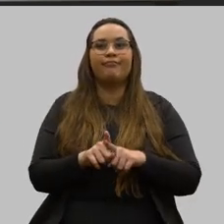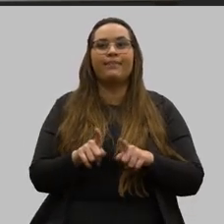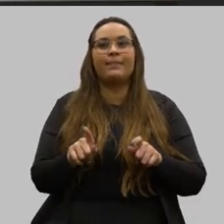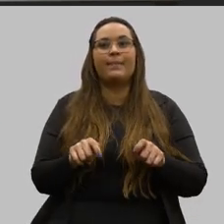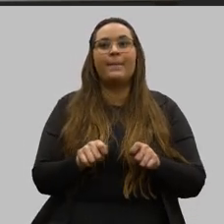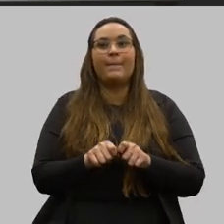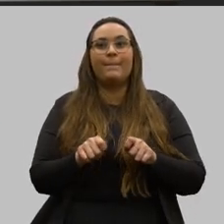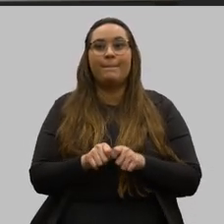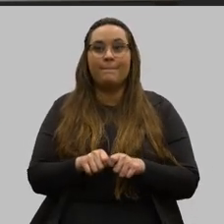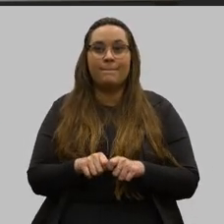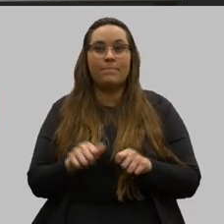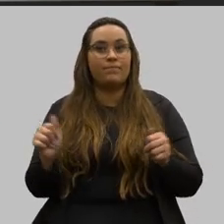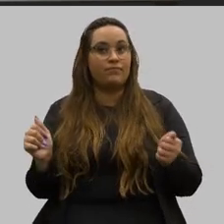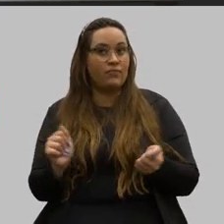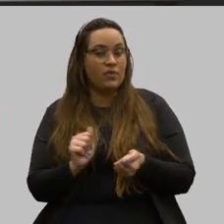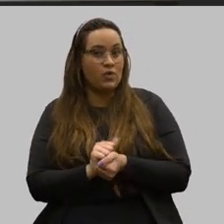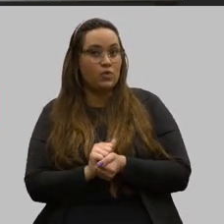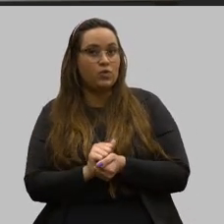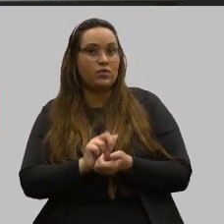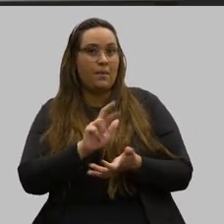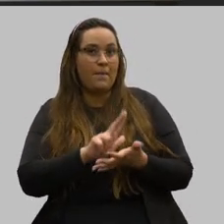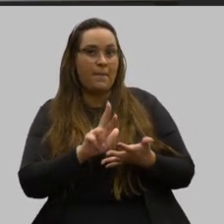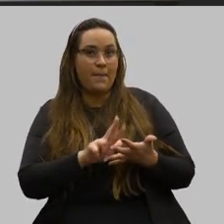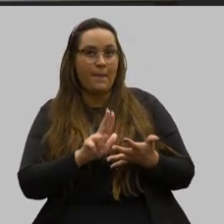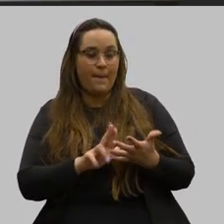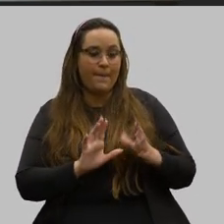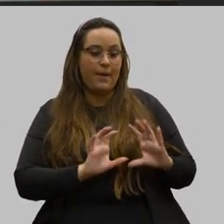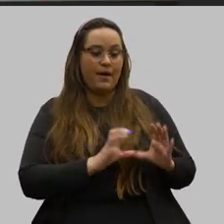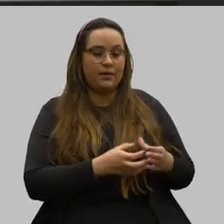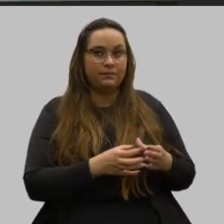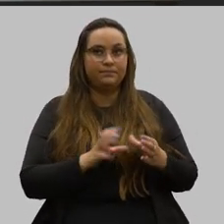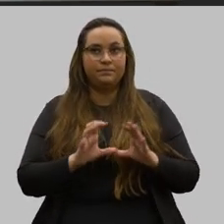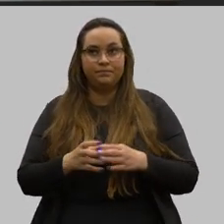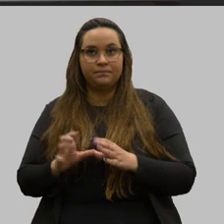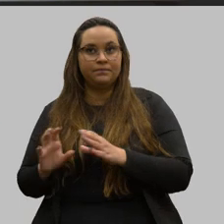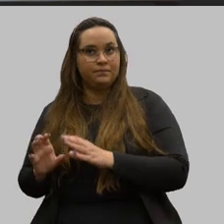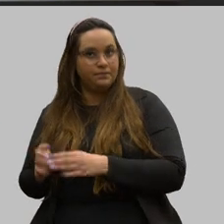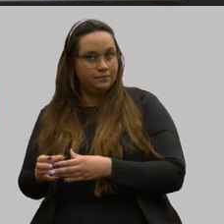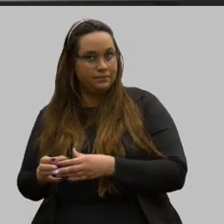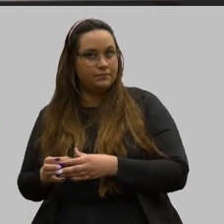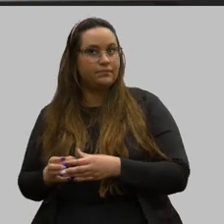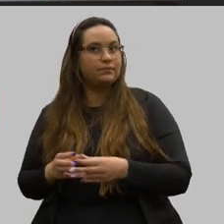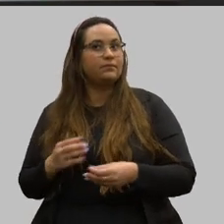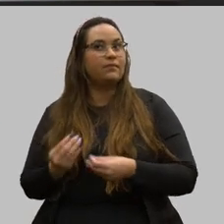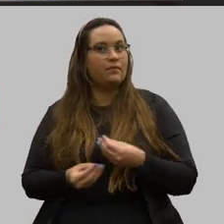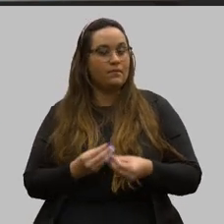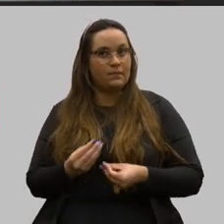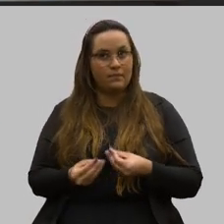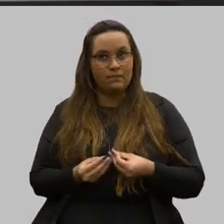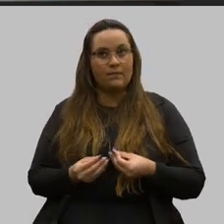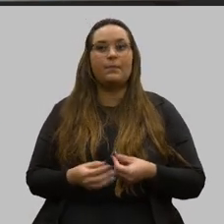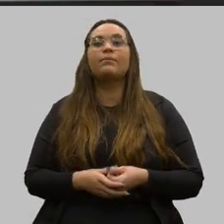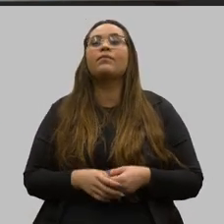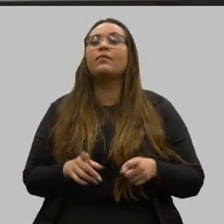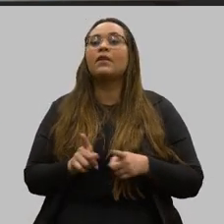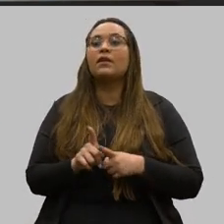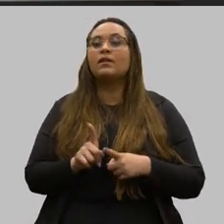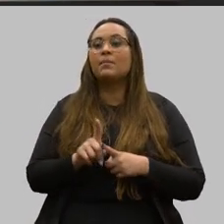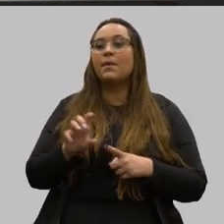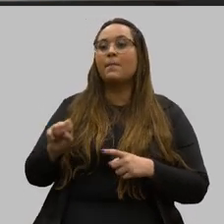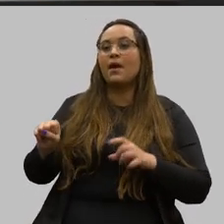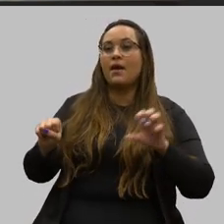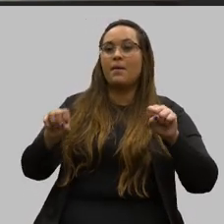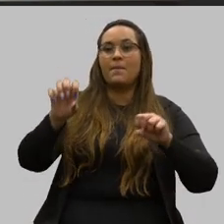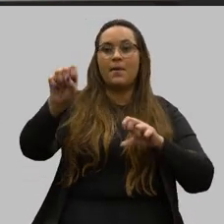eh junto às diversas comunidades municipais com a elaboração dos planos de contingência e o mapeamento de áreas de